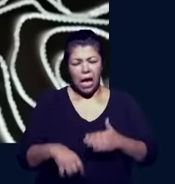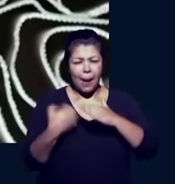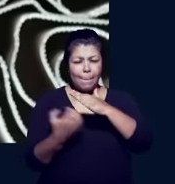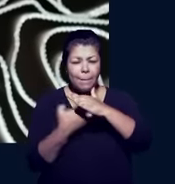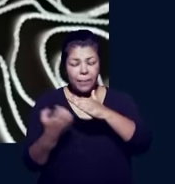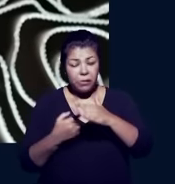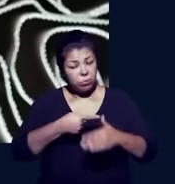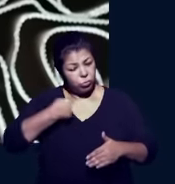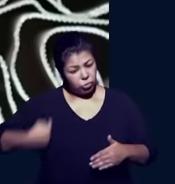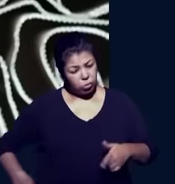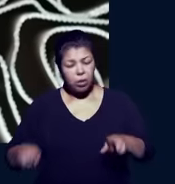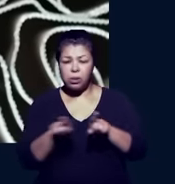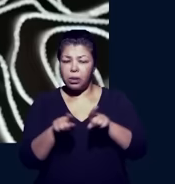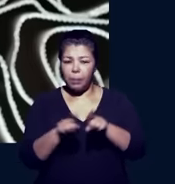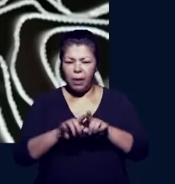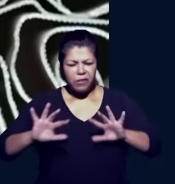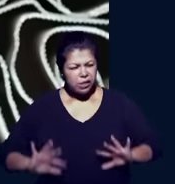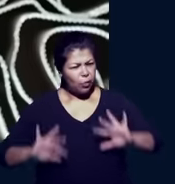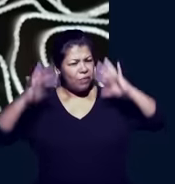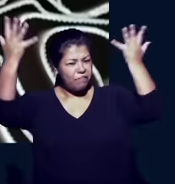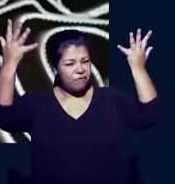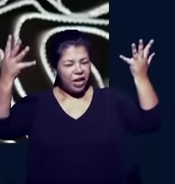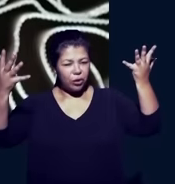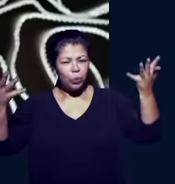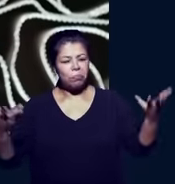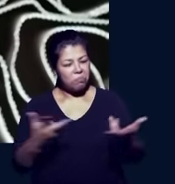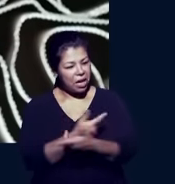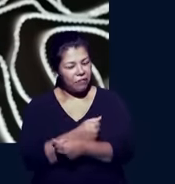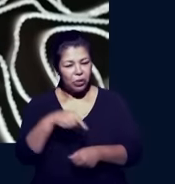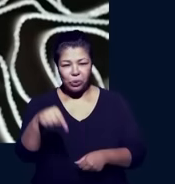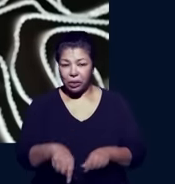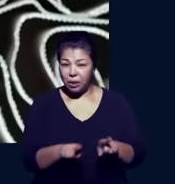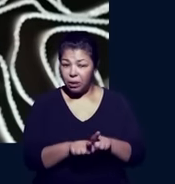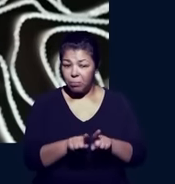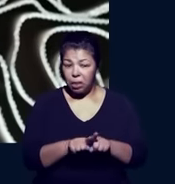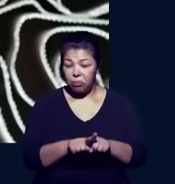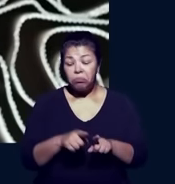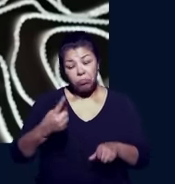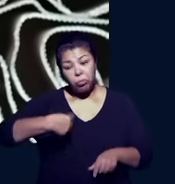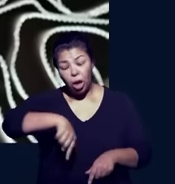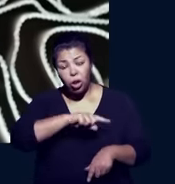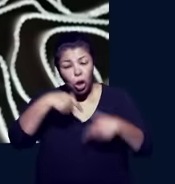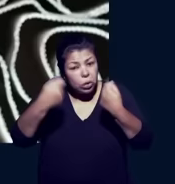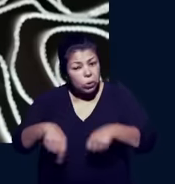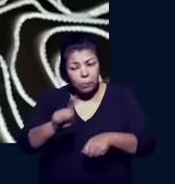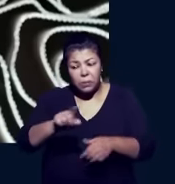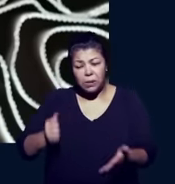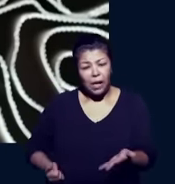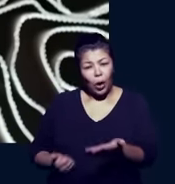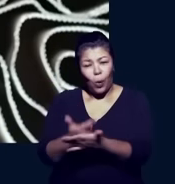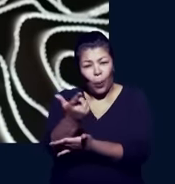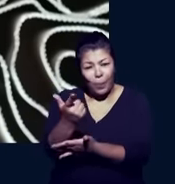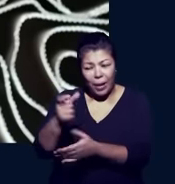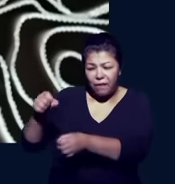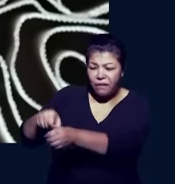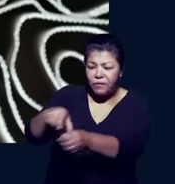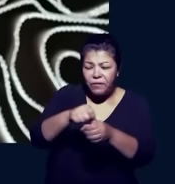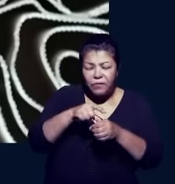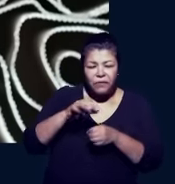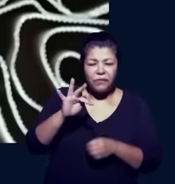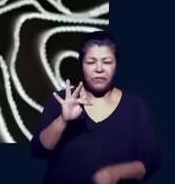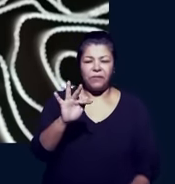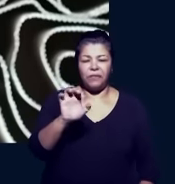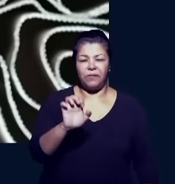ter restrição nós precisamos comprar fertilizante para nossa agricultura nós podemos eh importar da Rússia ou da